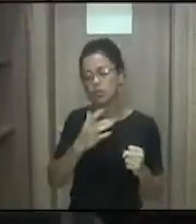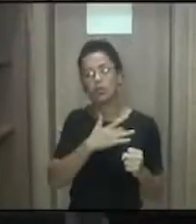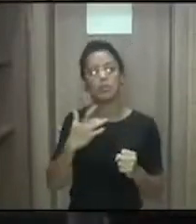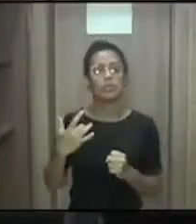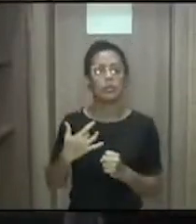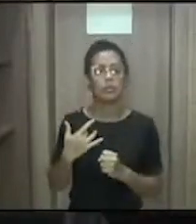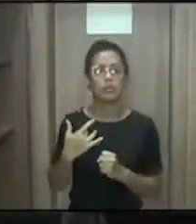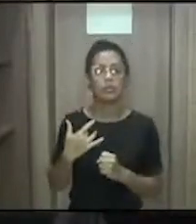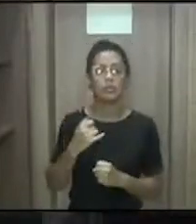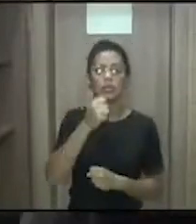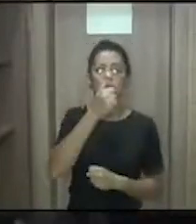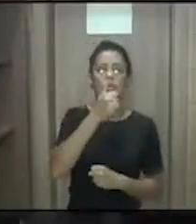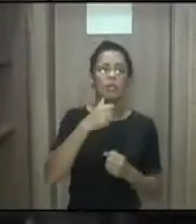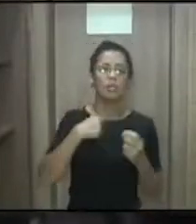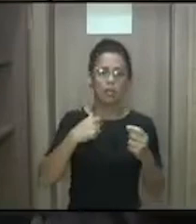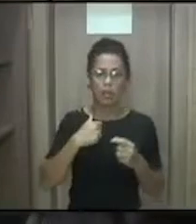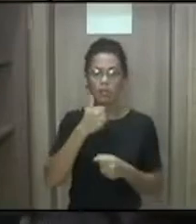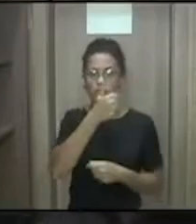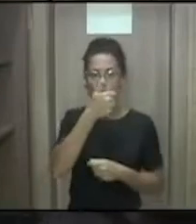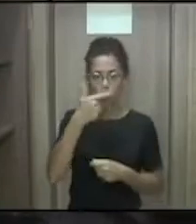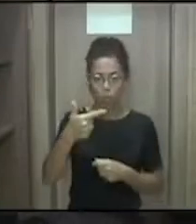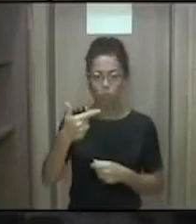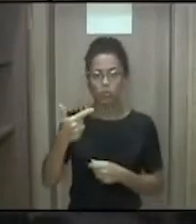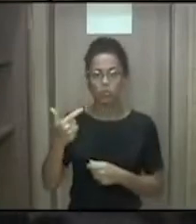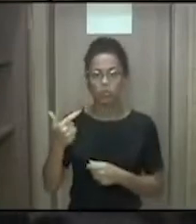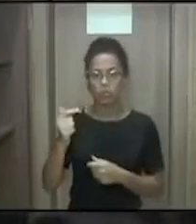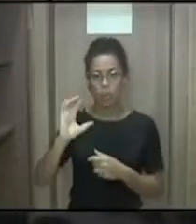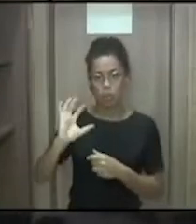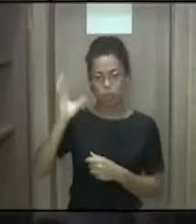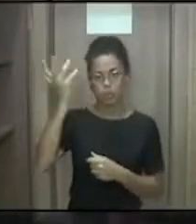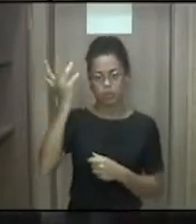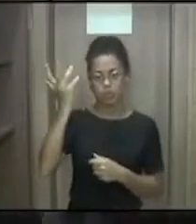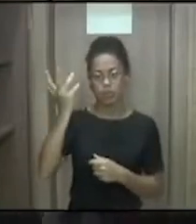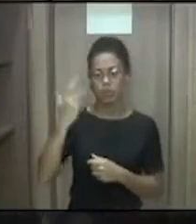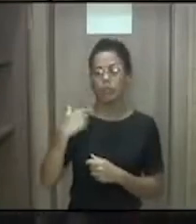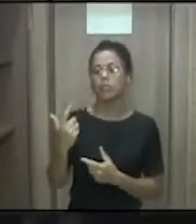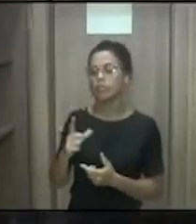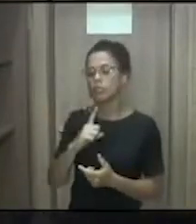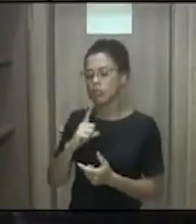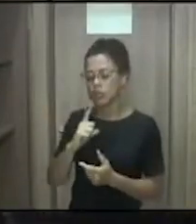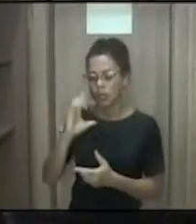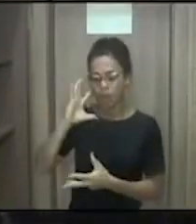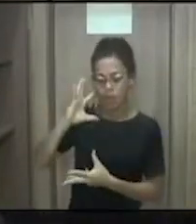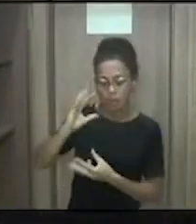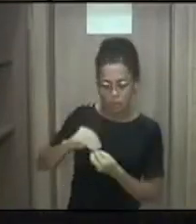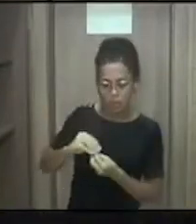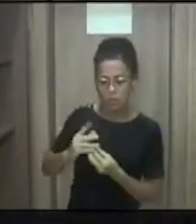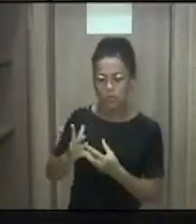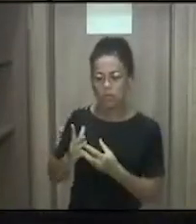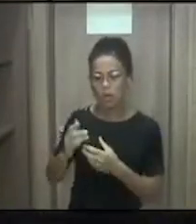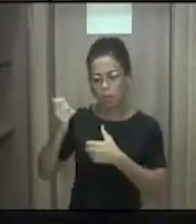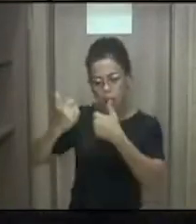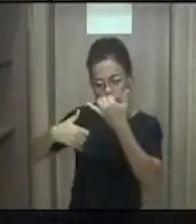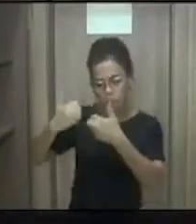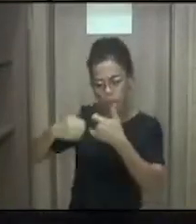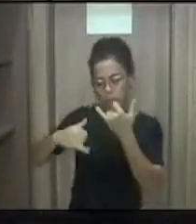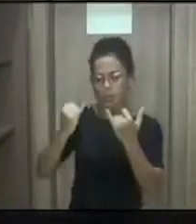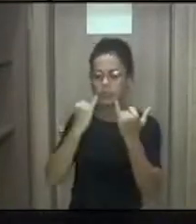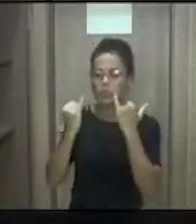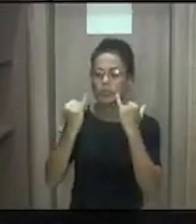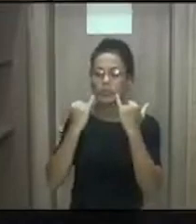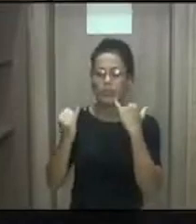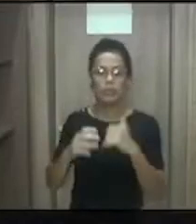12 casos, a gente conseguiu os dados a fundo, né? Compreender e levantar esses dados. Sobre os termos